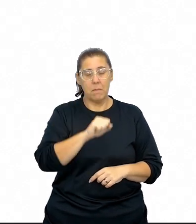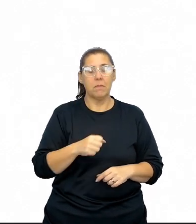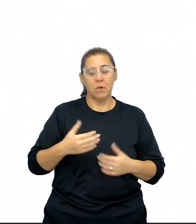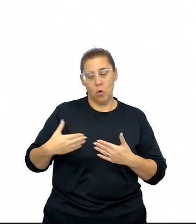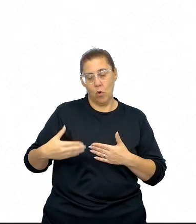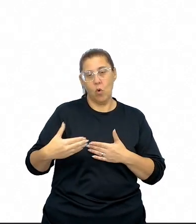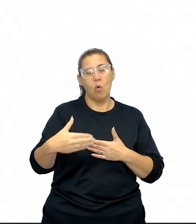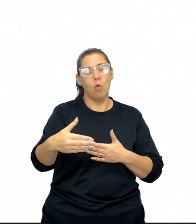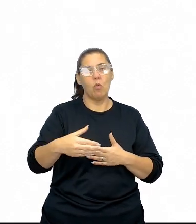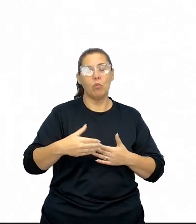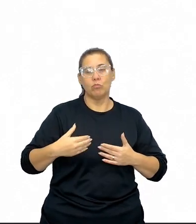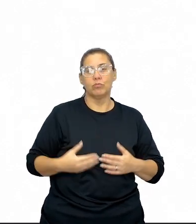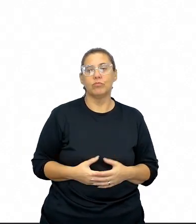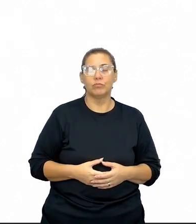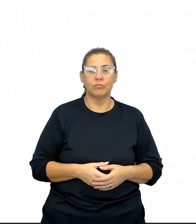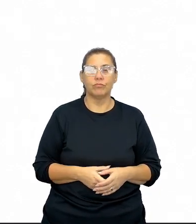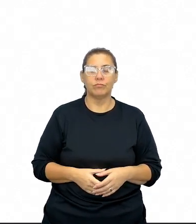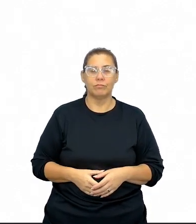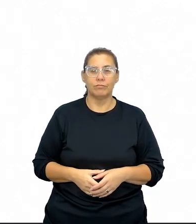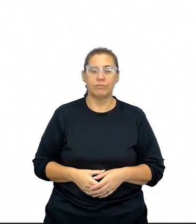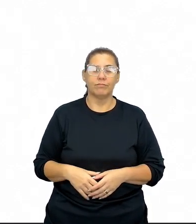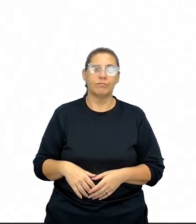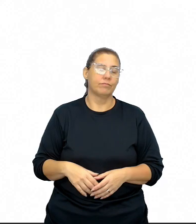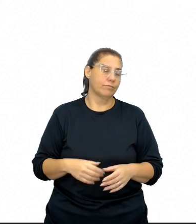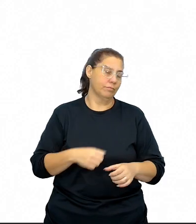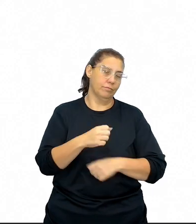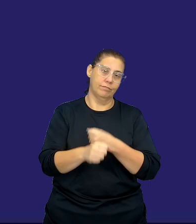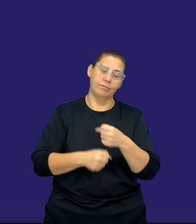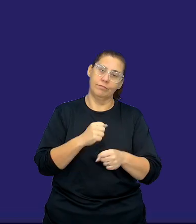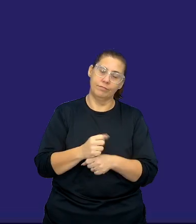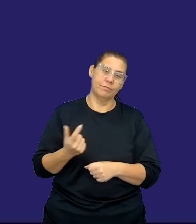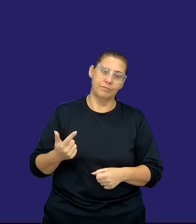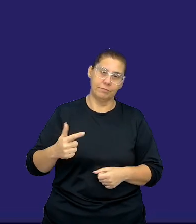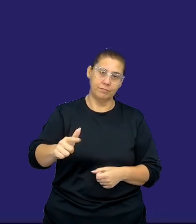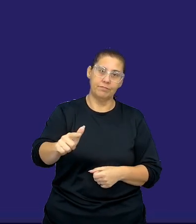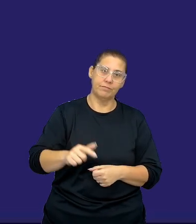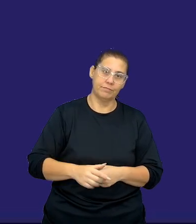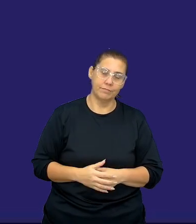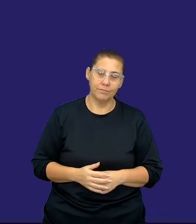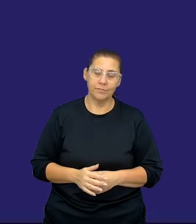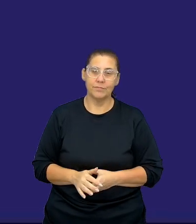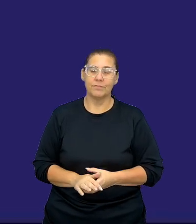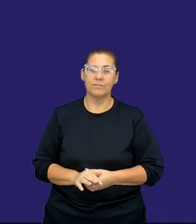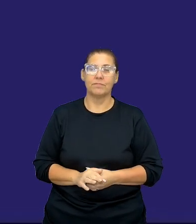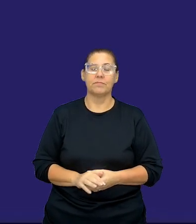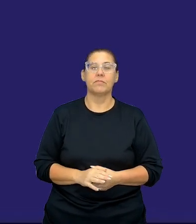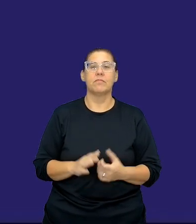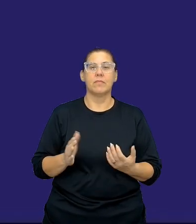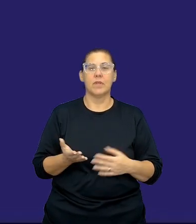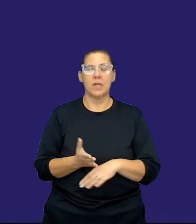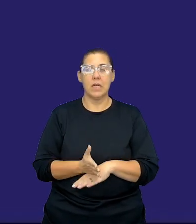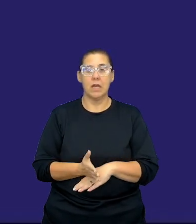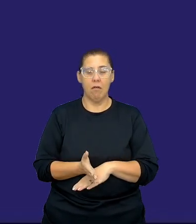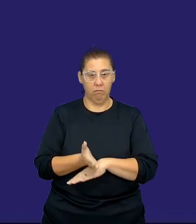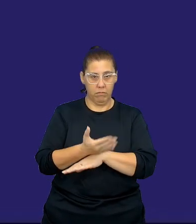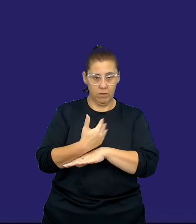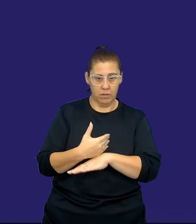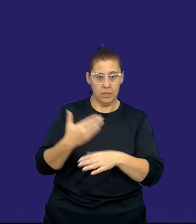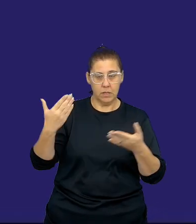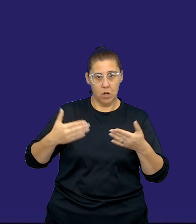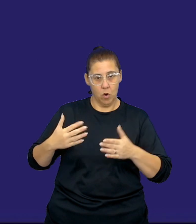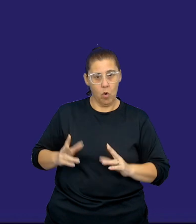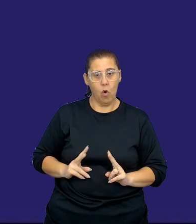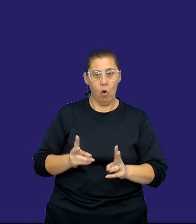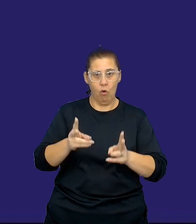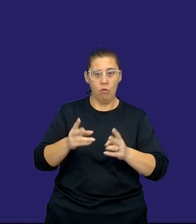seguir sua trajetória para a série ou para o ano seguinte, ok? Bom, antes de mais nada, né, agora dando